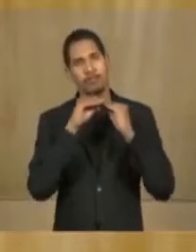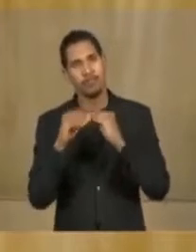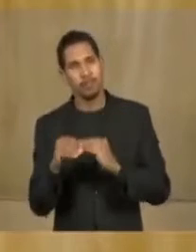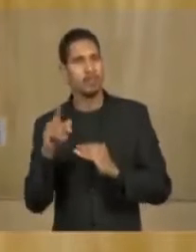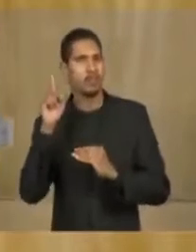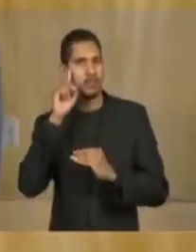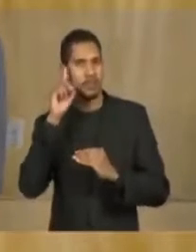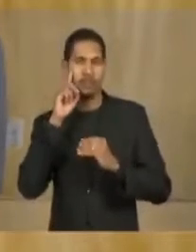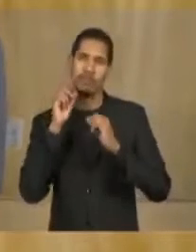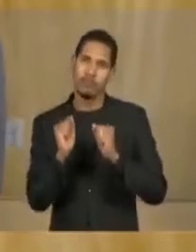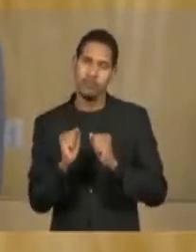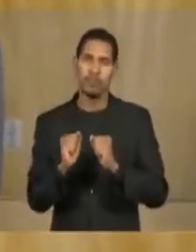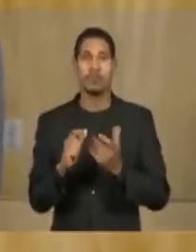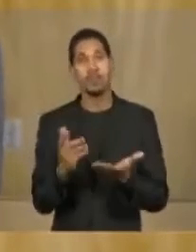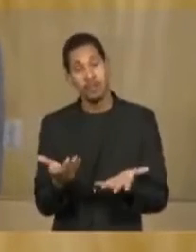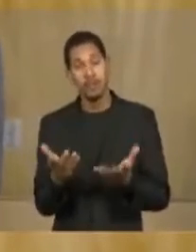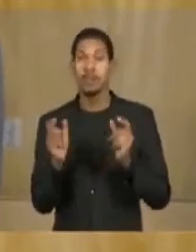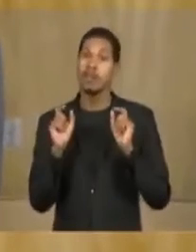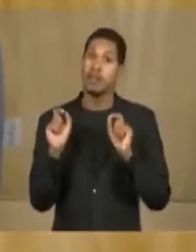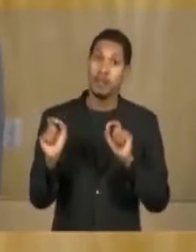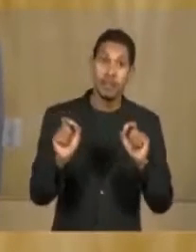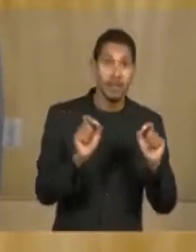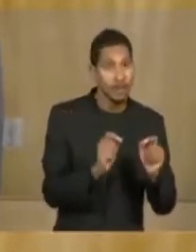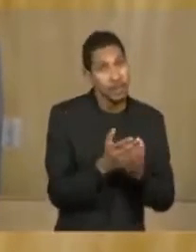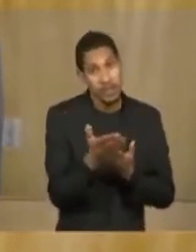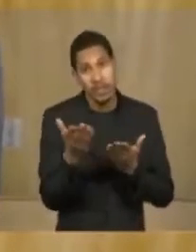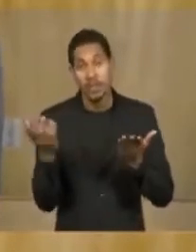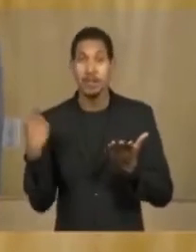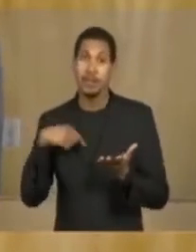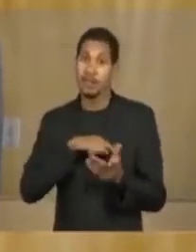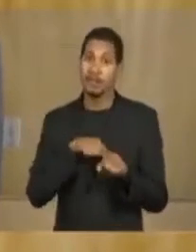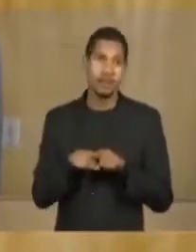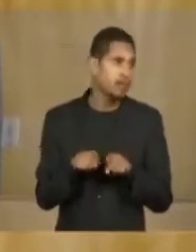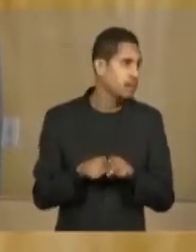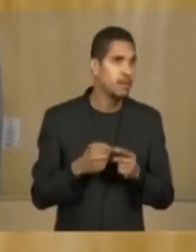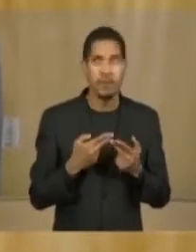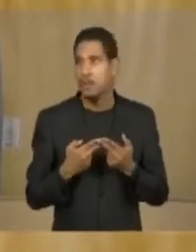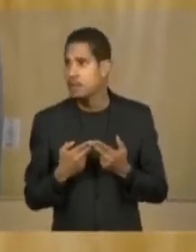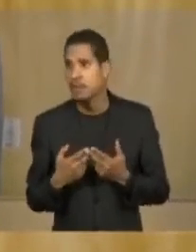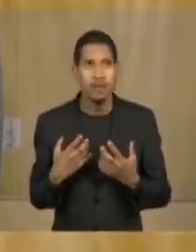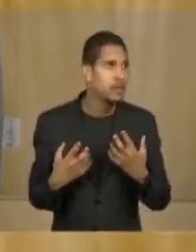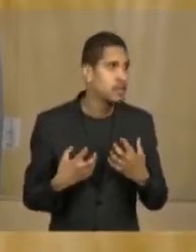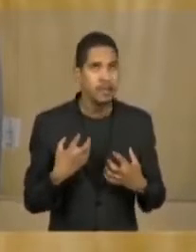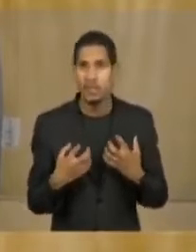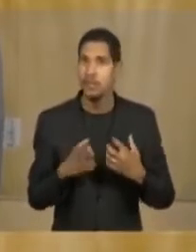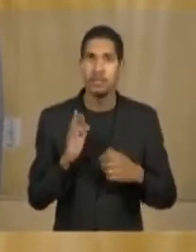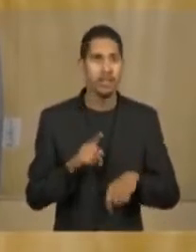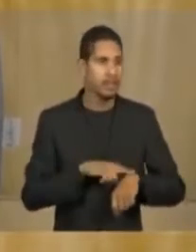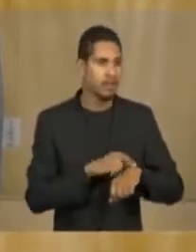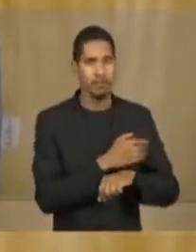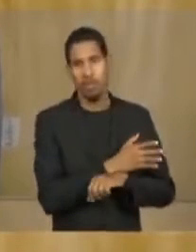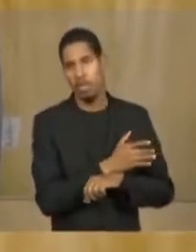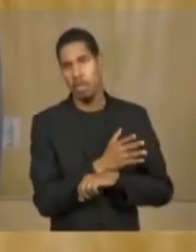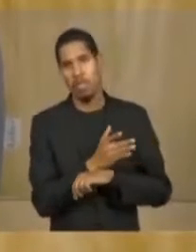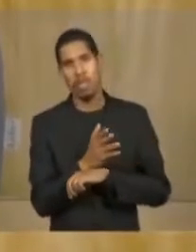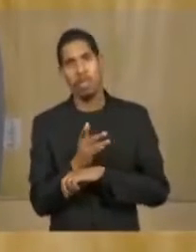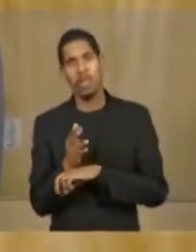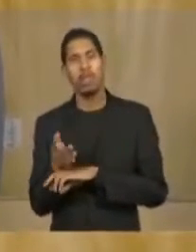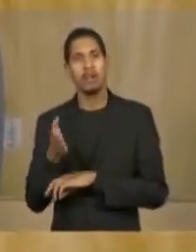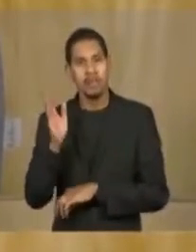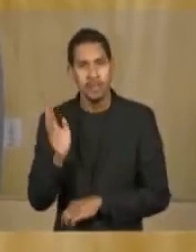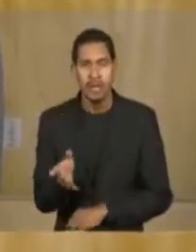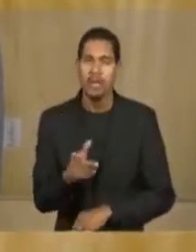o que deixa muitos de nós muito impacientes, porque muito tempo já se passou, a gente já está